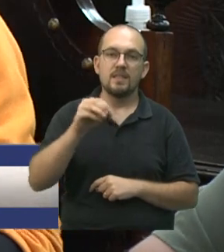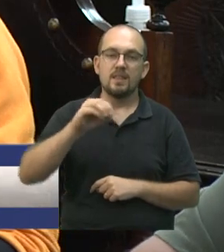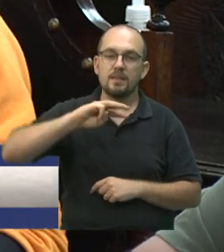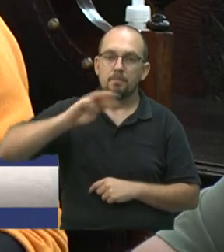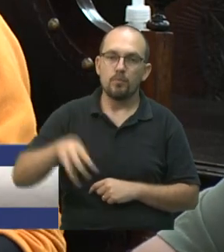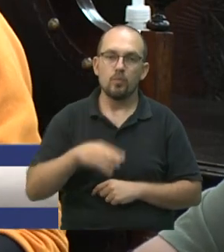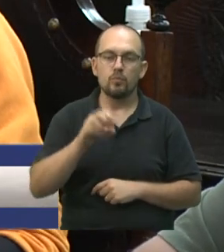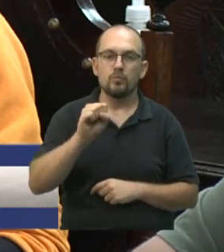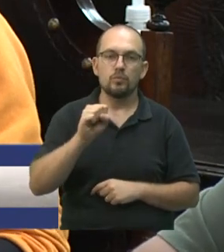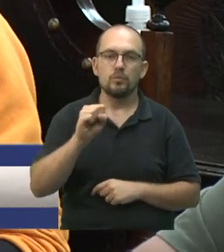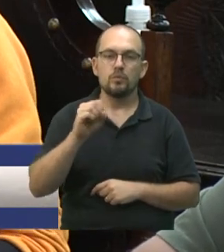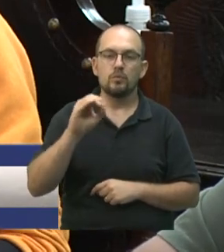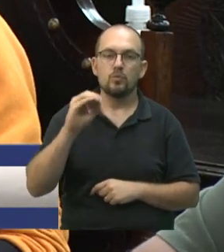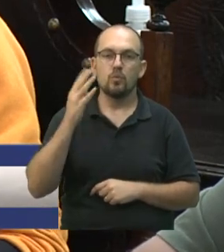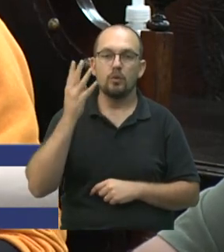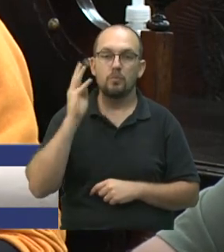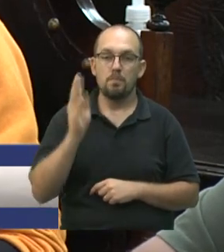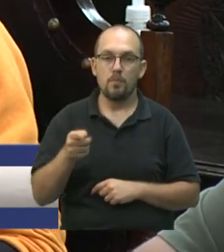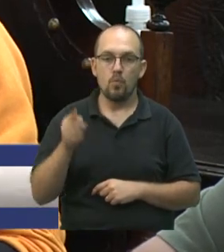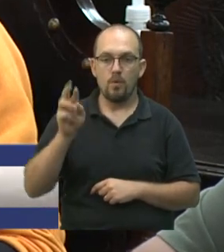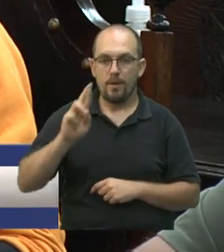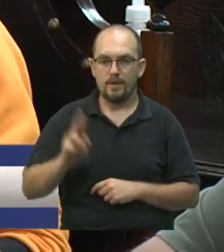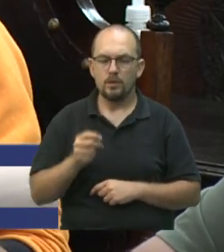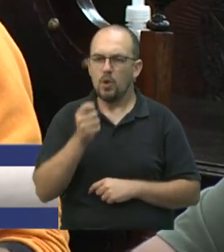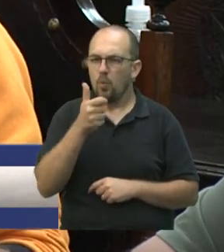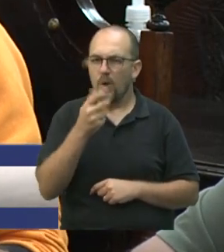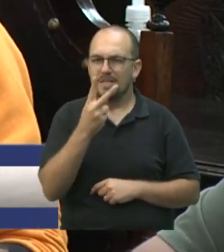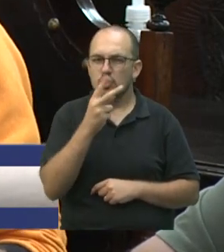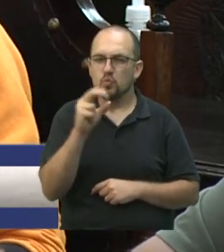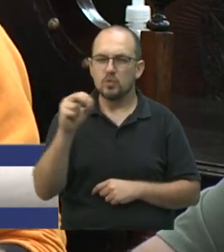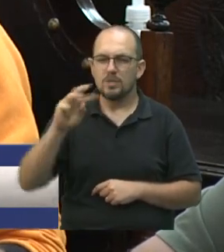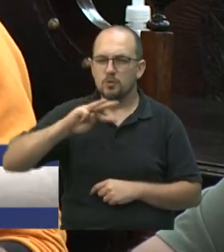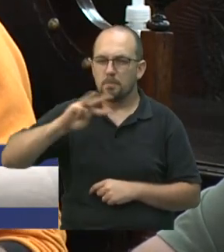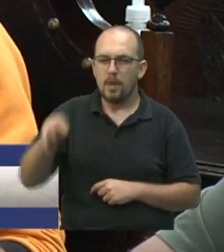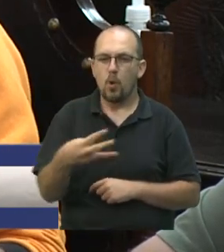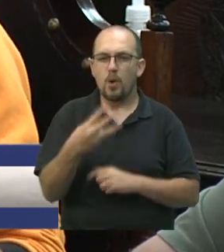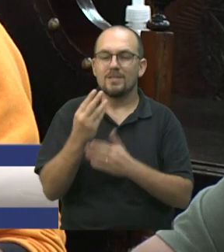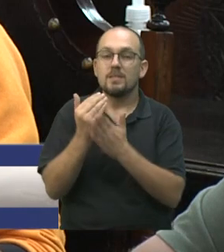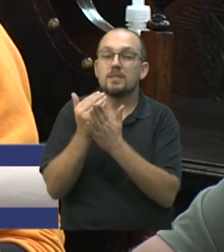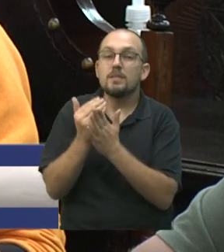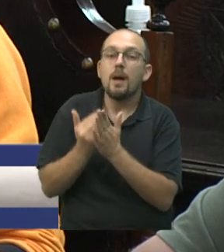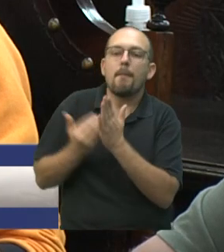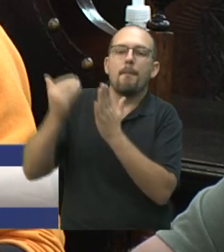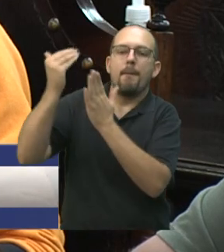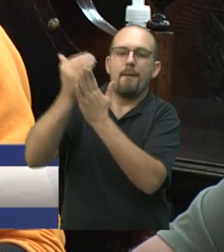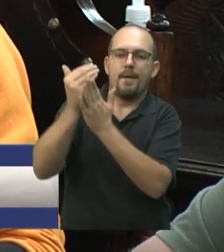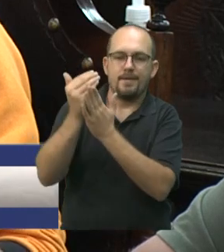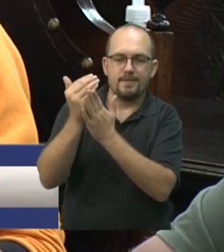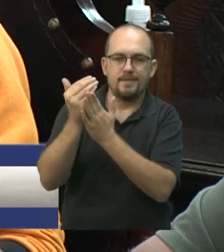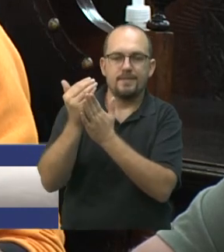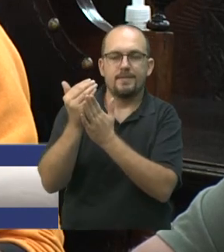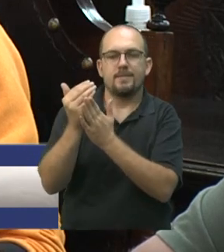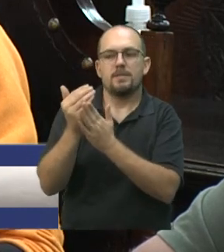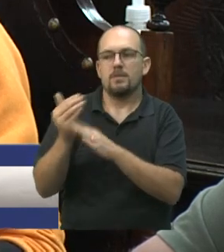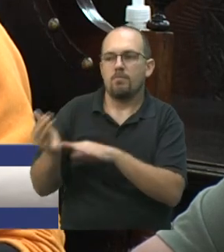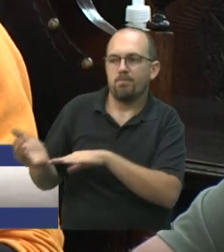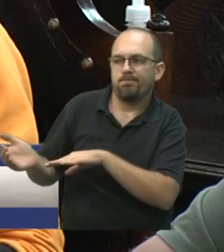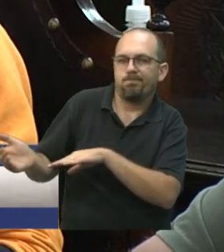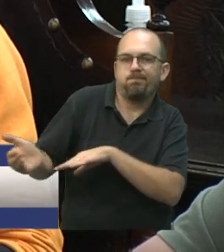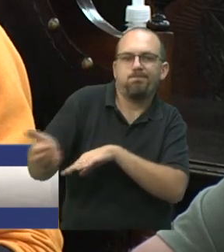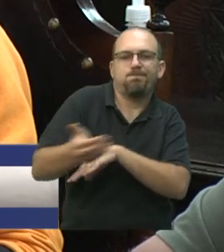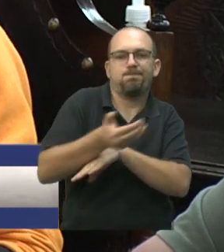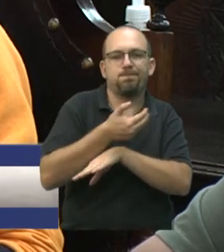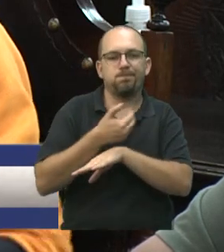670.884.000. É quase 200 milhões a mais previstos de arrecadação do